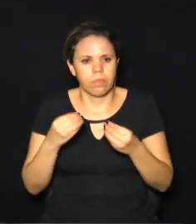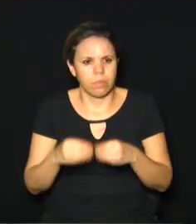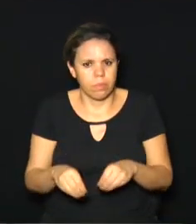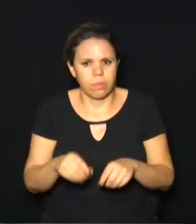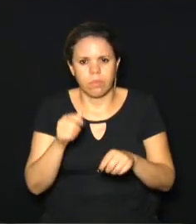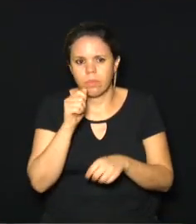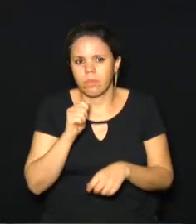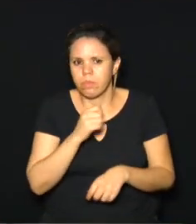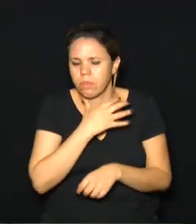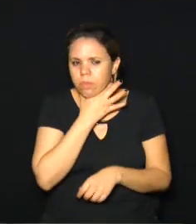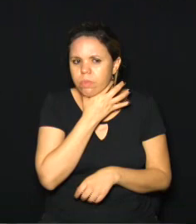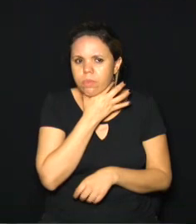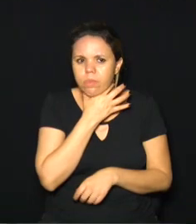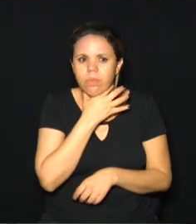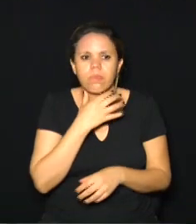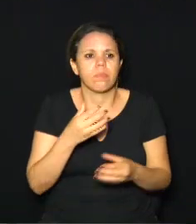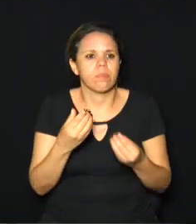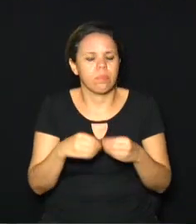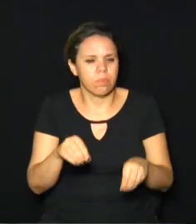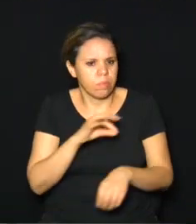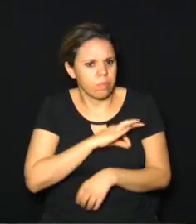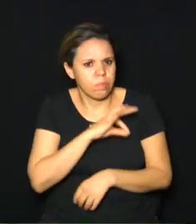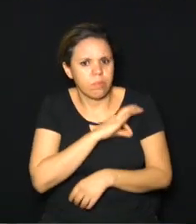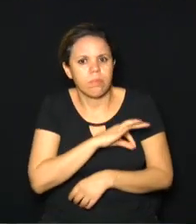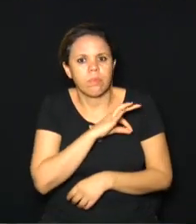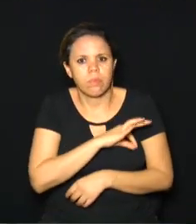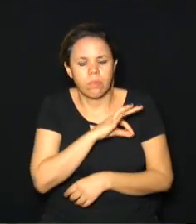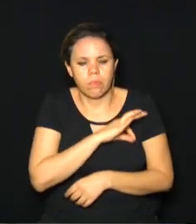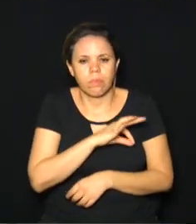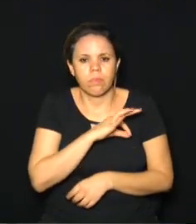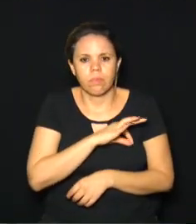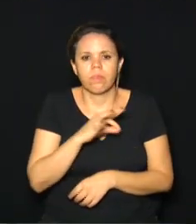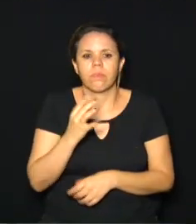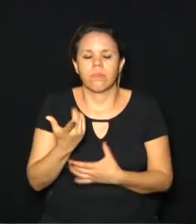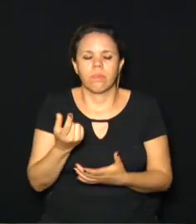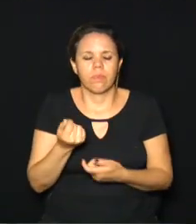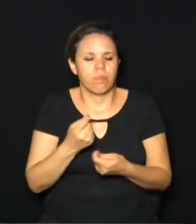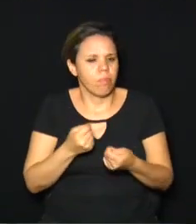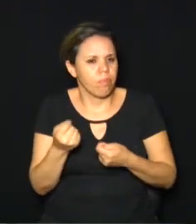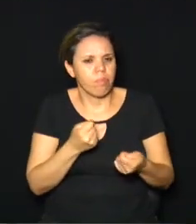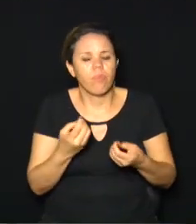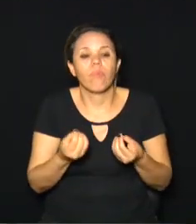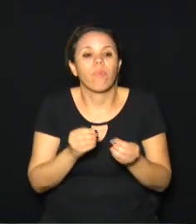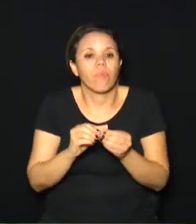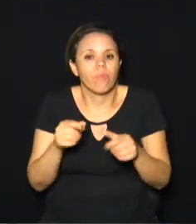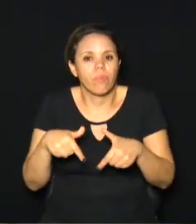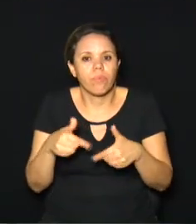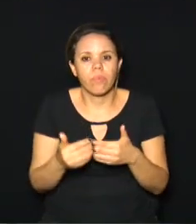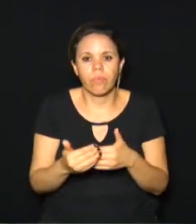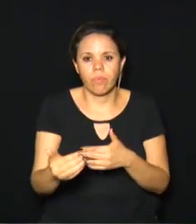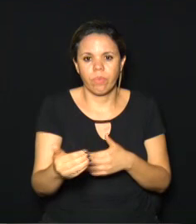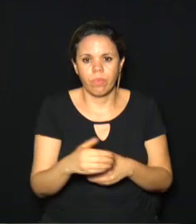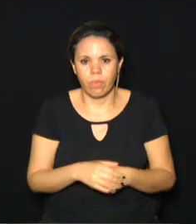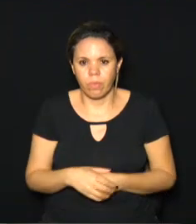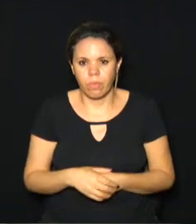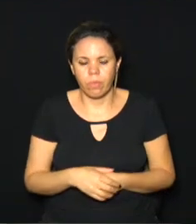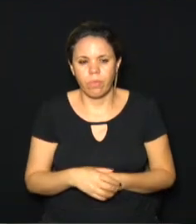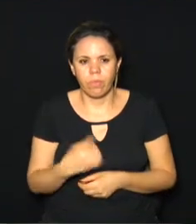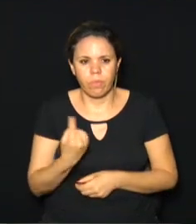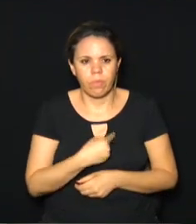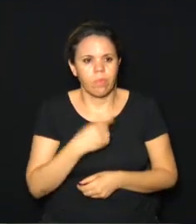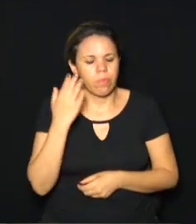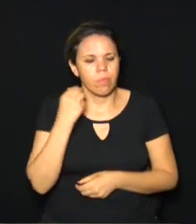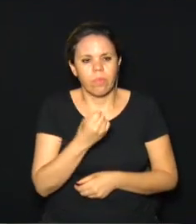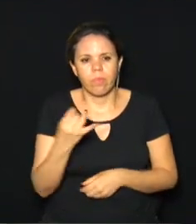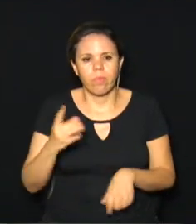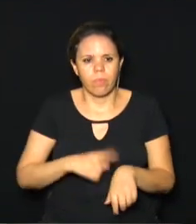veio, impactou na renda, impactou, né, na situação econômica. E como que nós vamos trabalhar daqui para frente? Nós não sabemos também quanto tempo